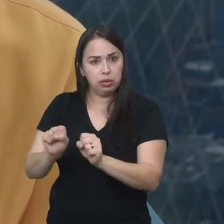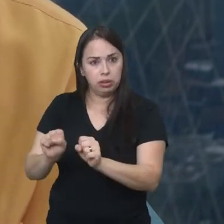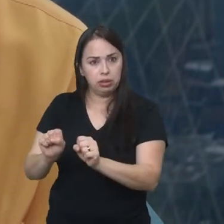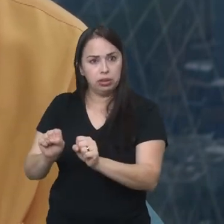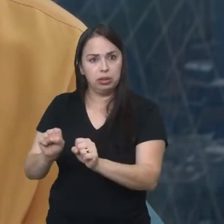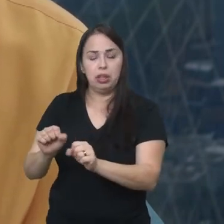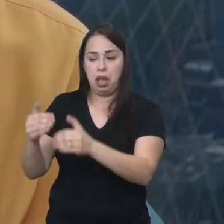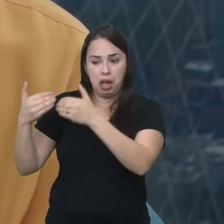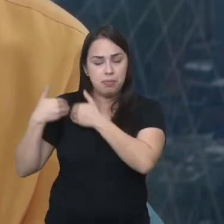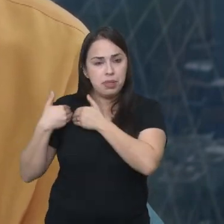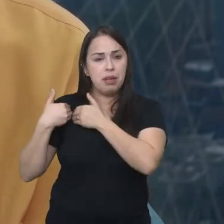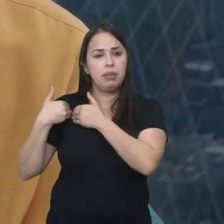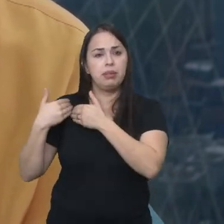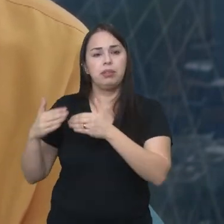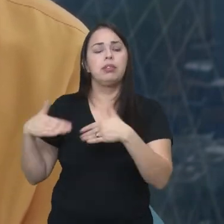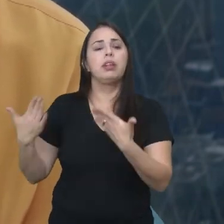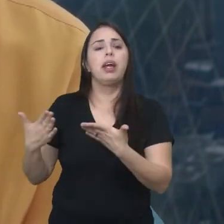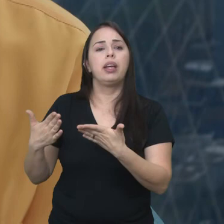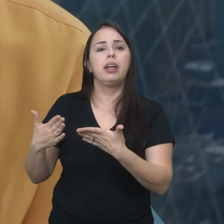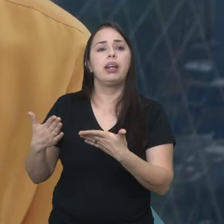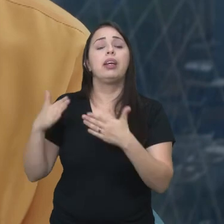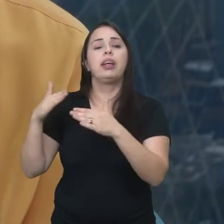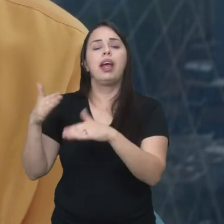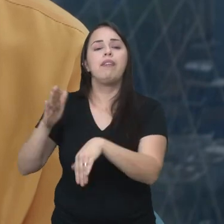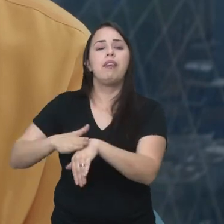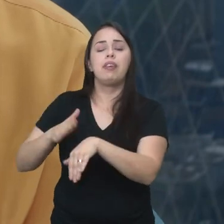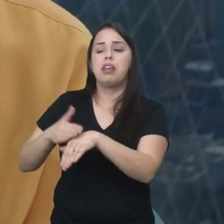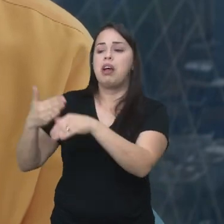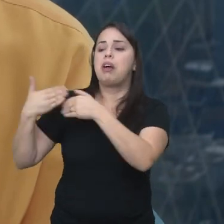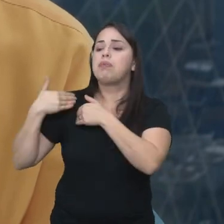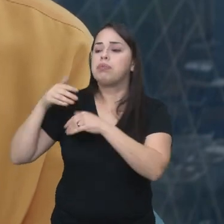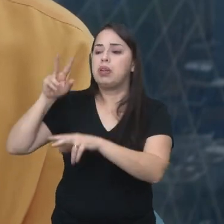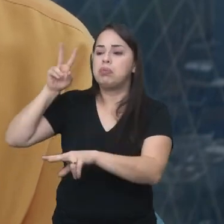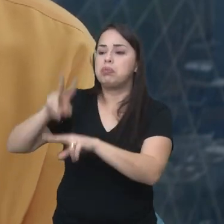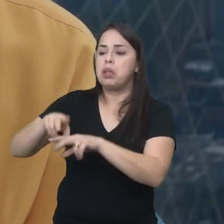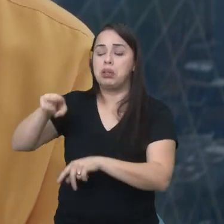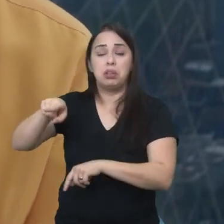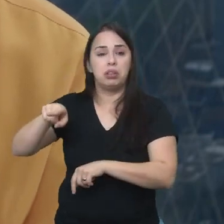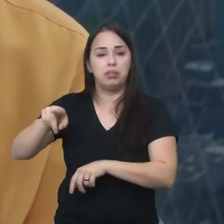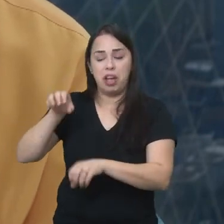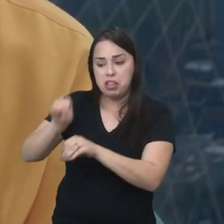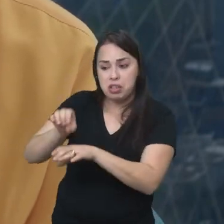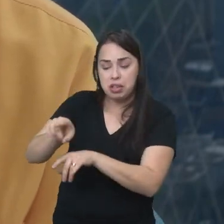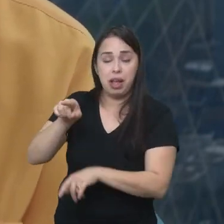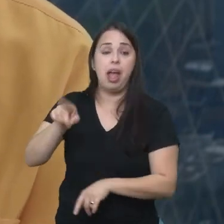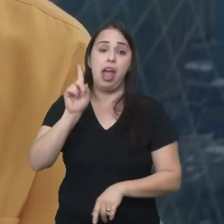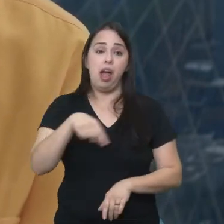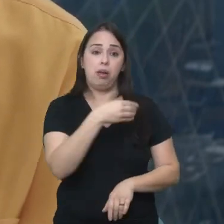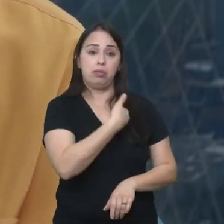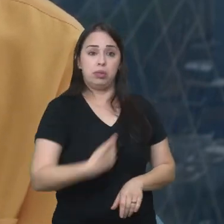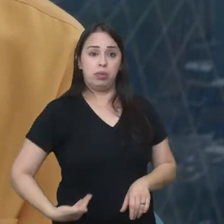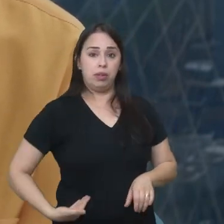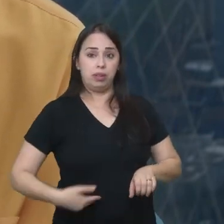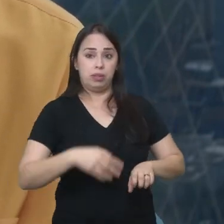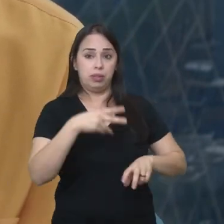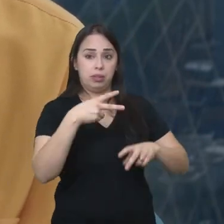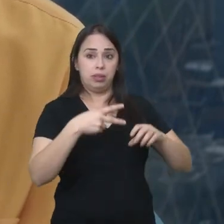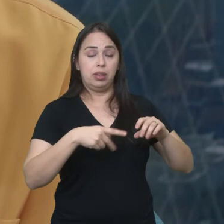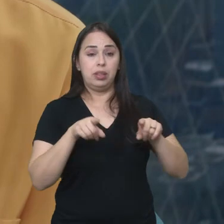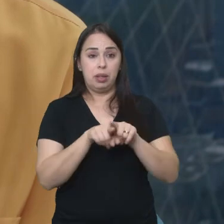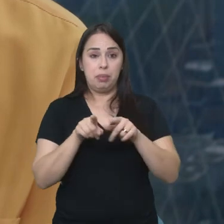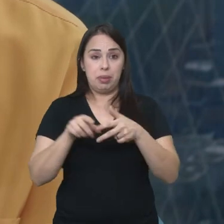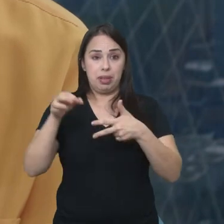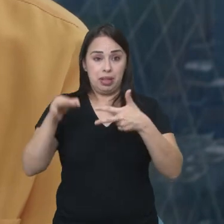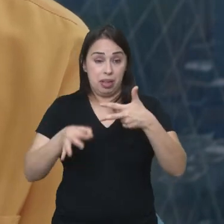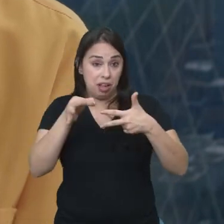responsabilizá-lo? O Poder Judiciário. Vai aplicar uma medida socioeducativa a ele, né? Então, dizer que criou-se uma lei para